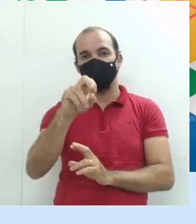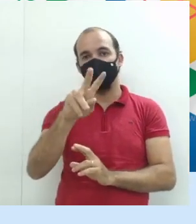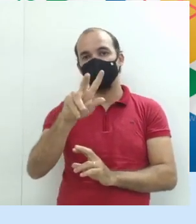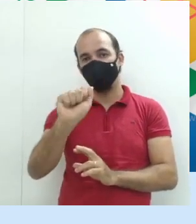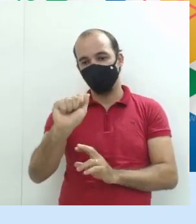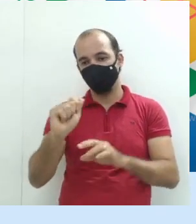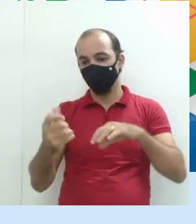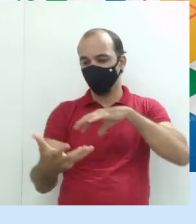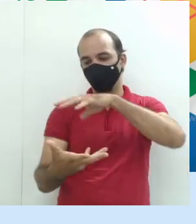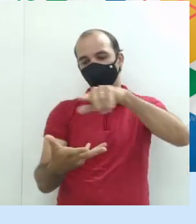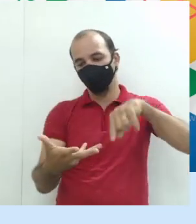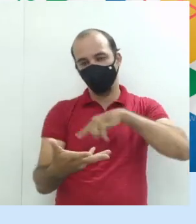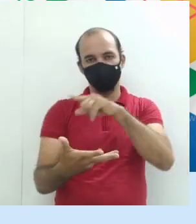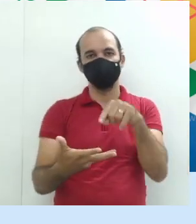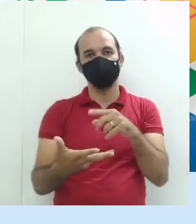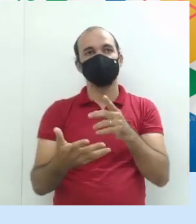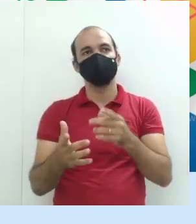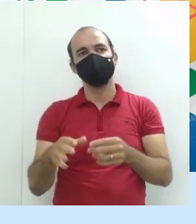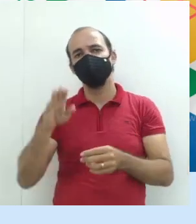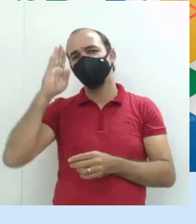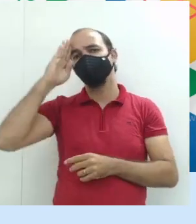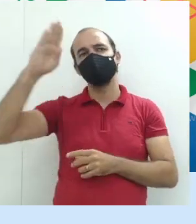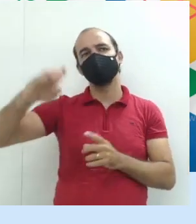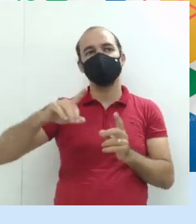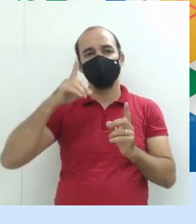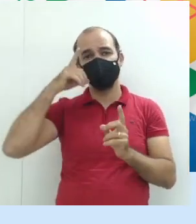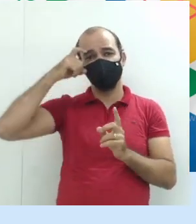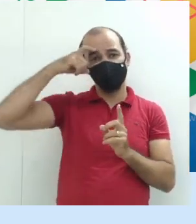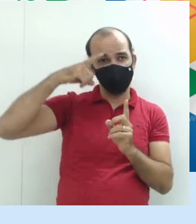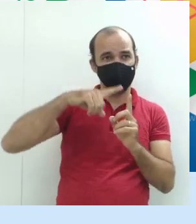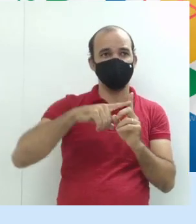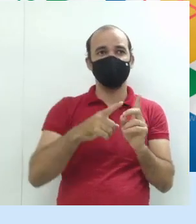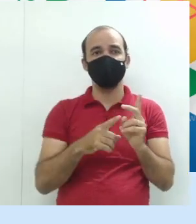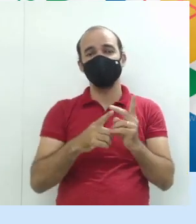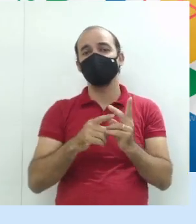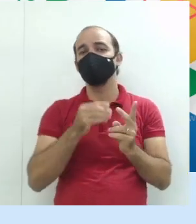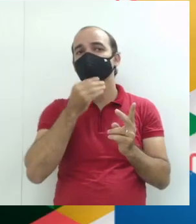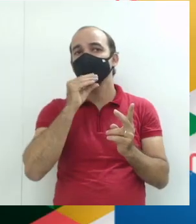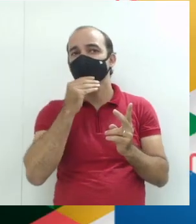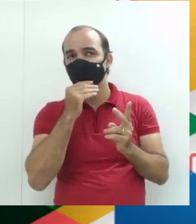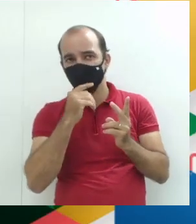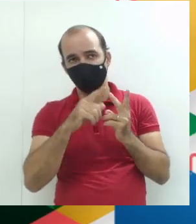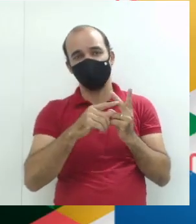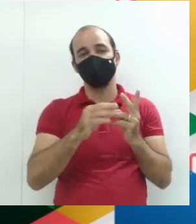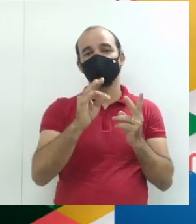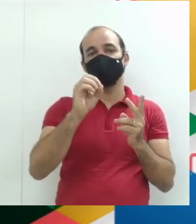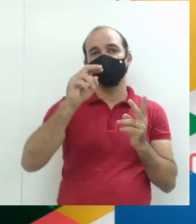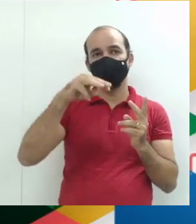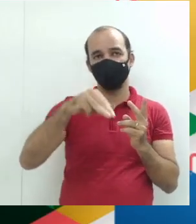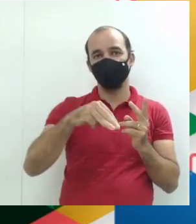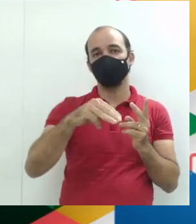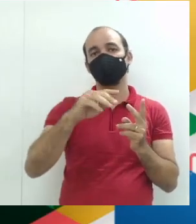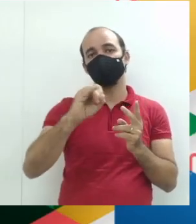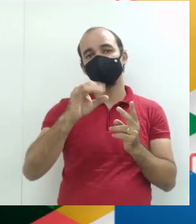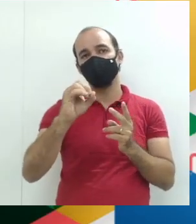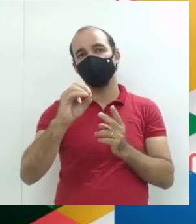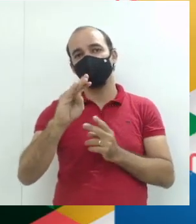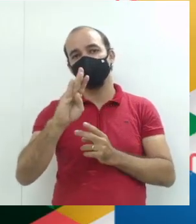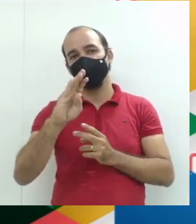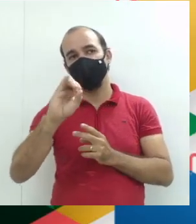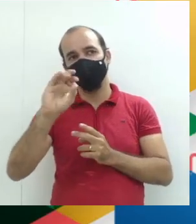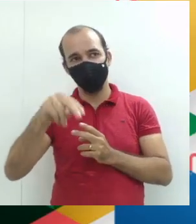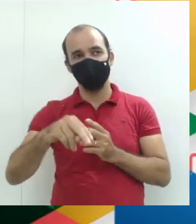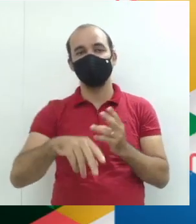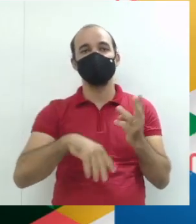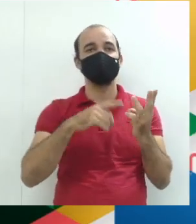principais compositores e cantores estão João Gilberto, Vinícius de Moraes, Tom Jobim e Nara Leão, né? Esses quatro